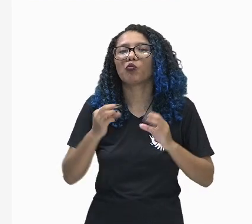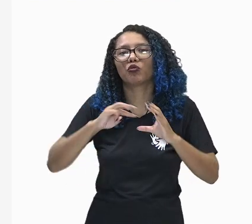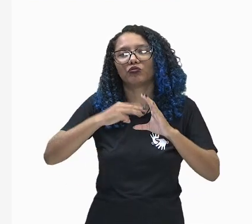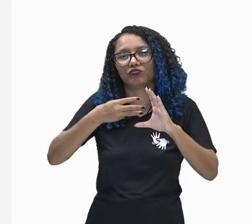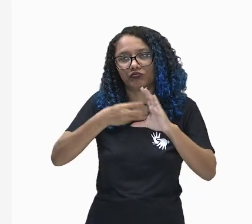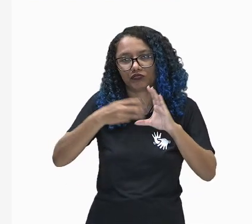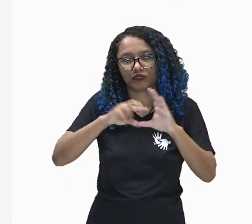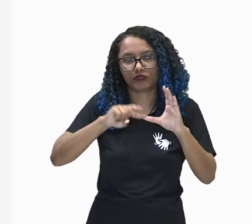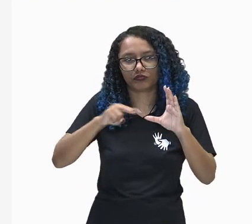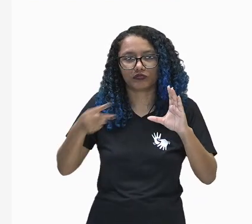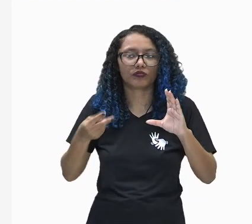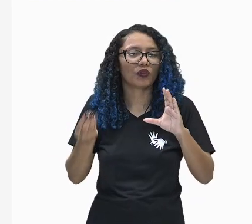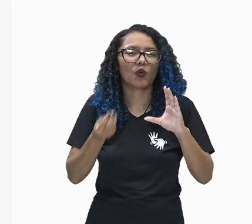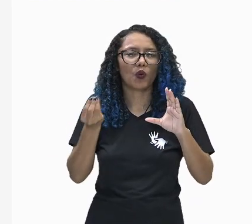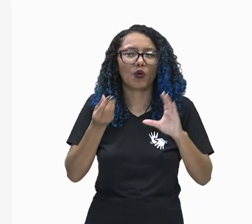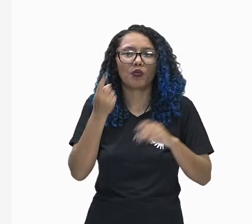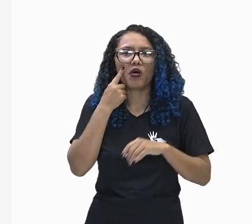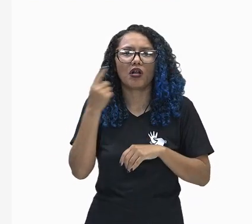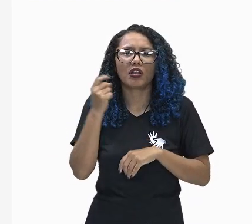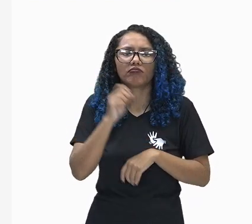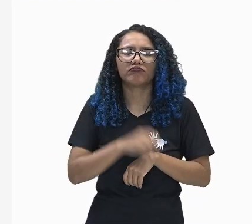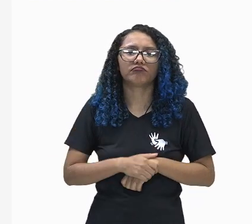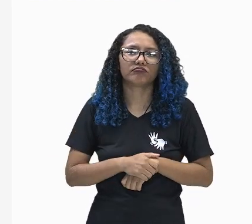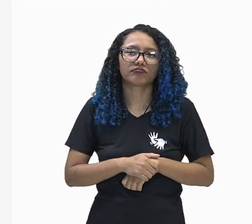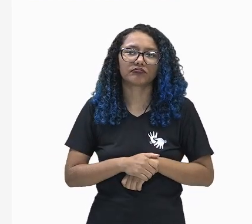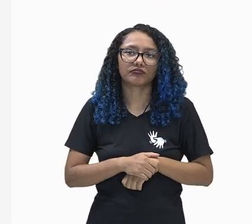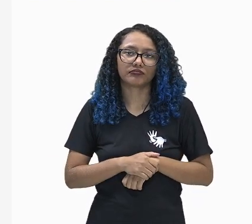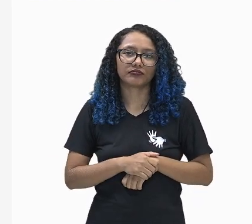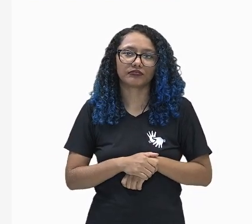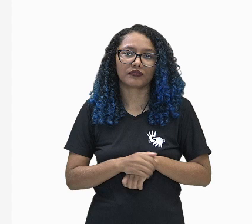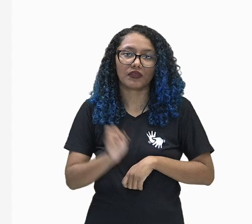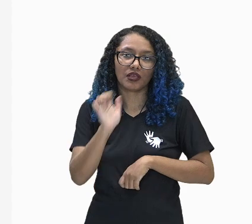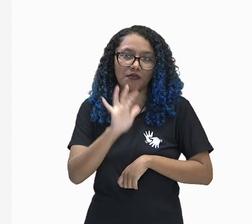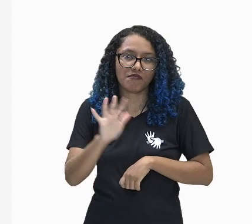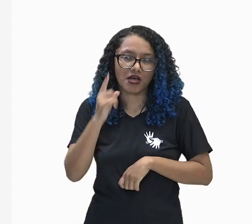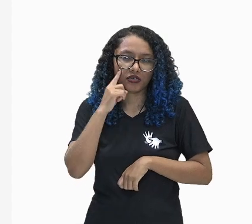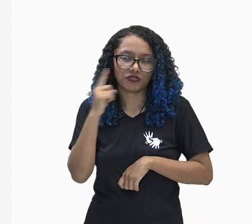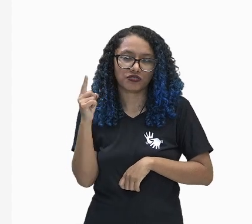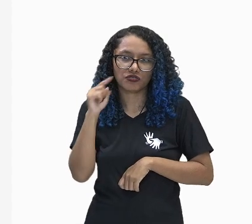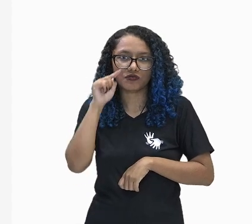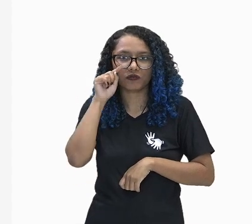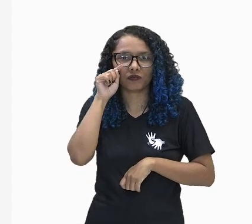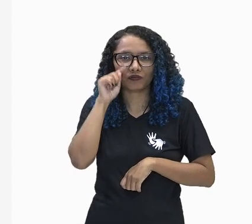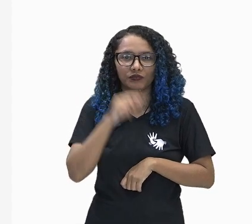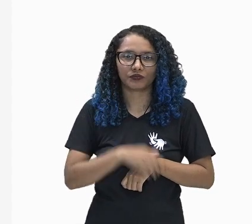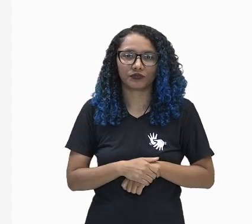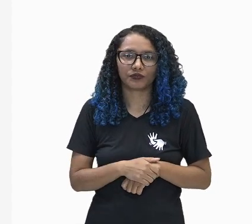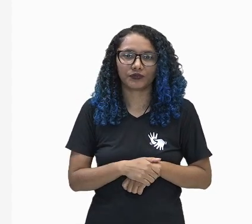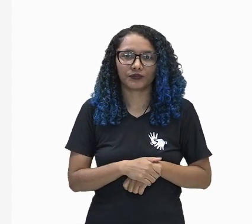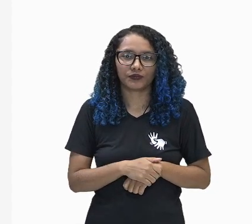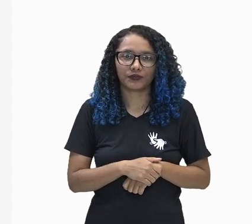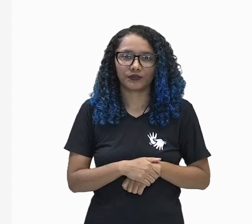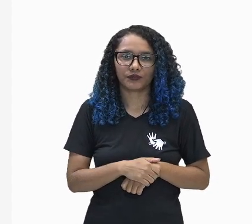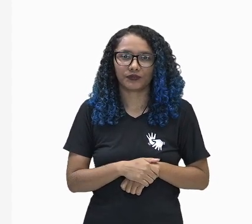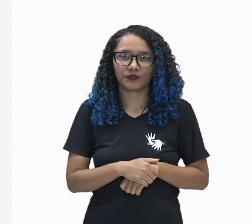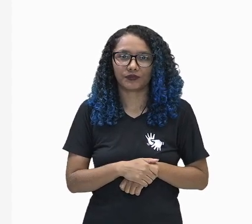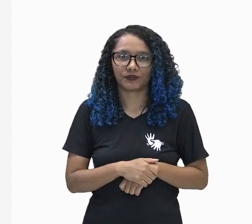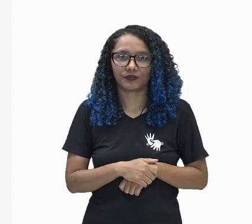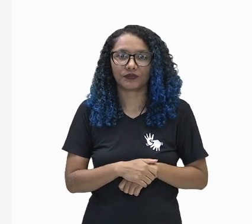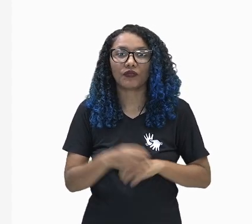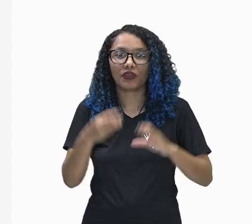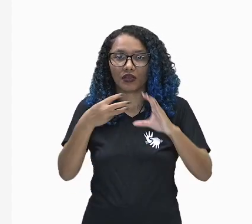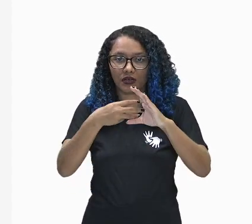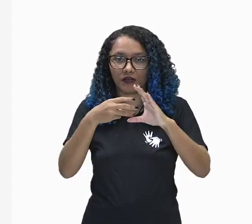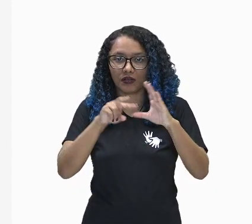células-tronco. Faça uma observação aí para a nossa charge, olha aí o que ela está dizendo. E as